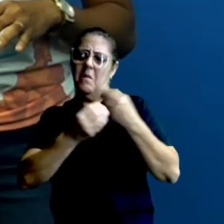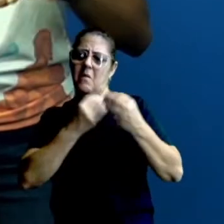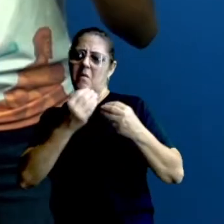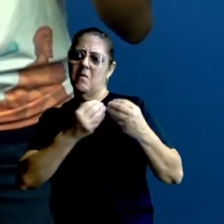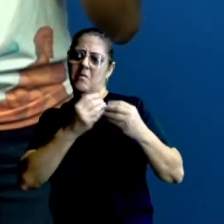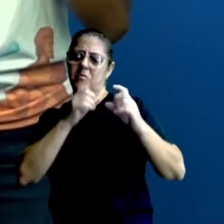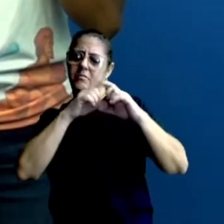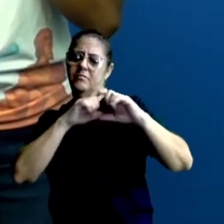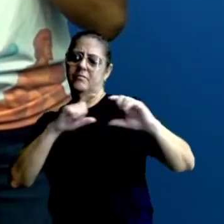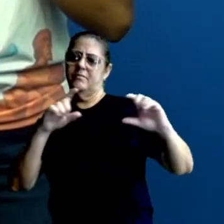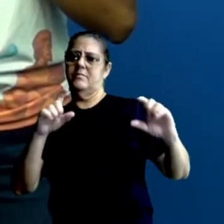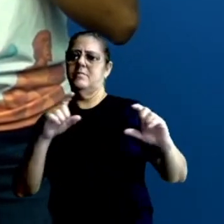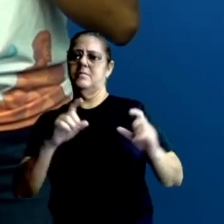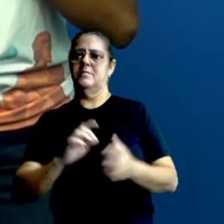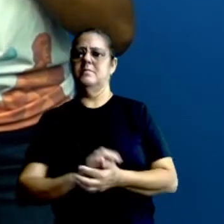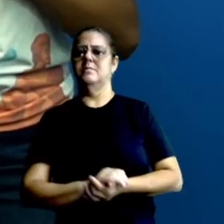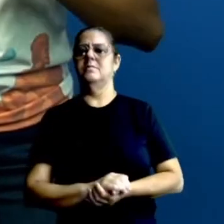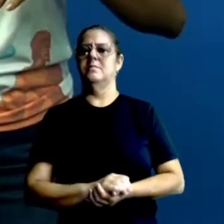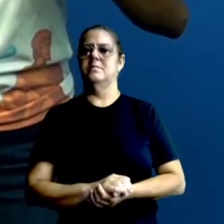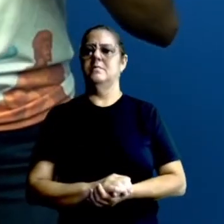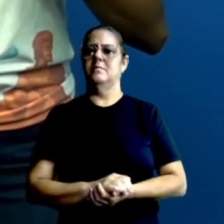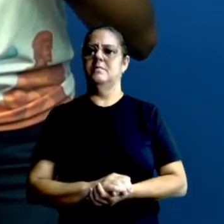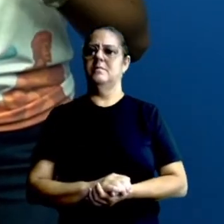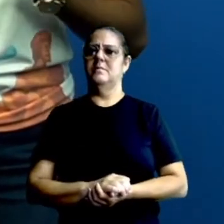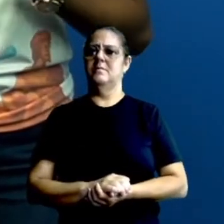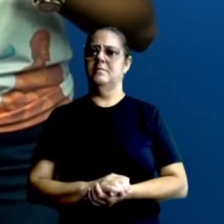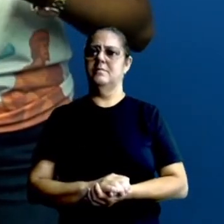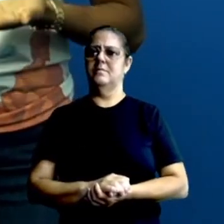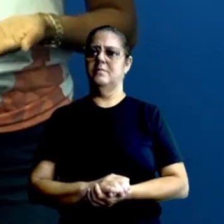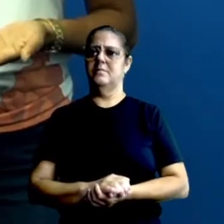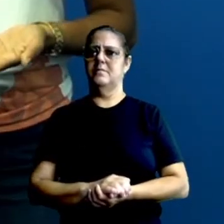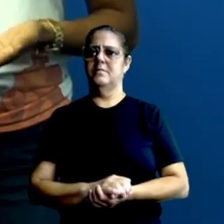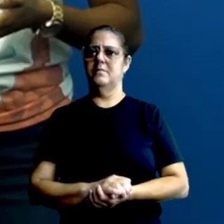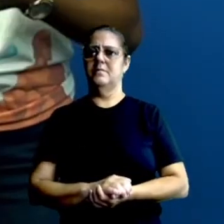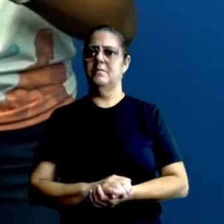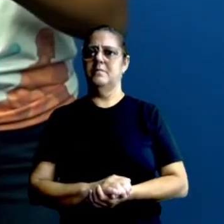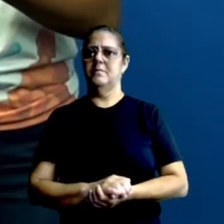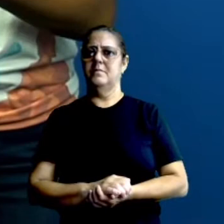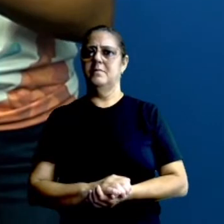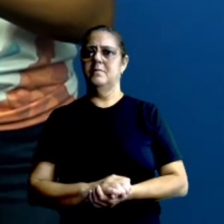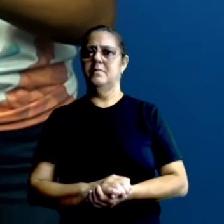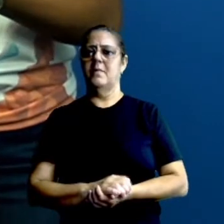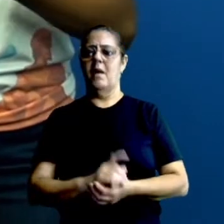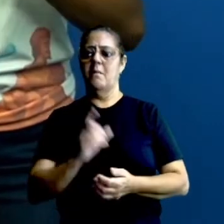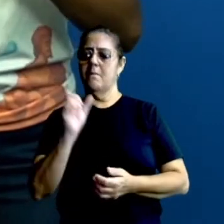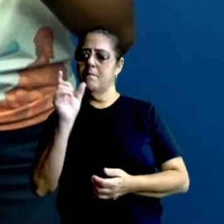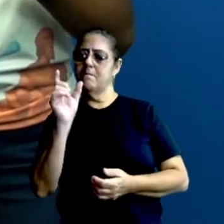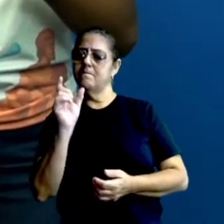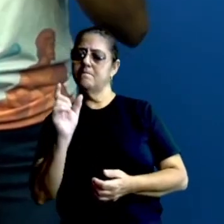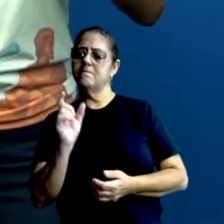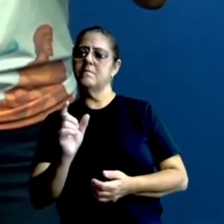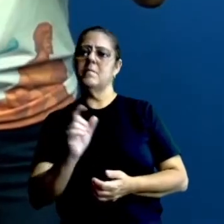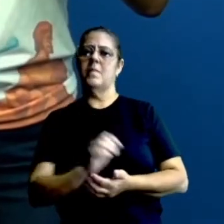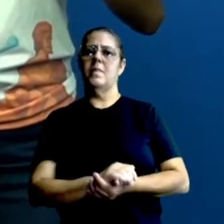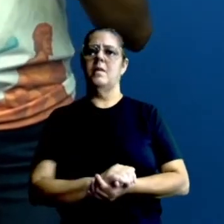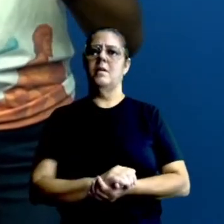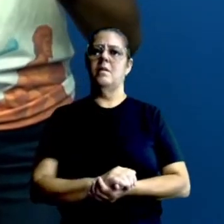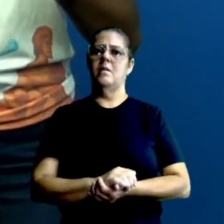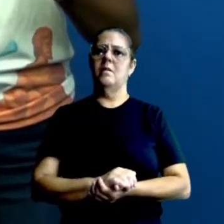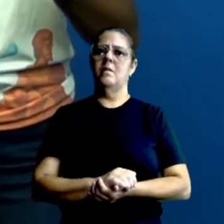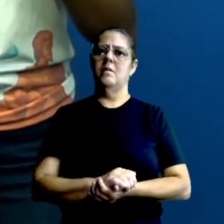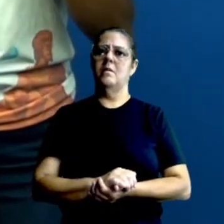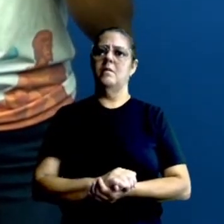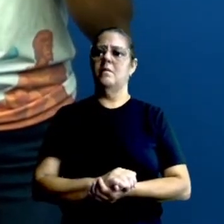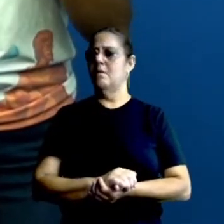pronúncia. Então, eu faço a seguinte pergunta. How do you pronounce? E falo a palavra. Por exemplo, vou ficar